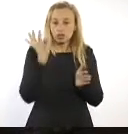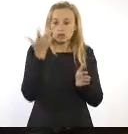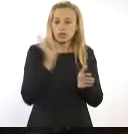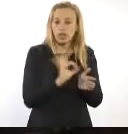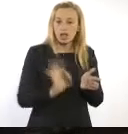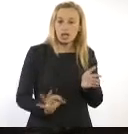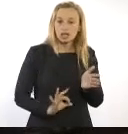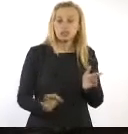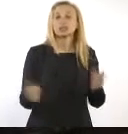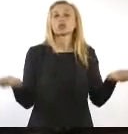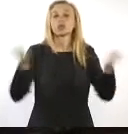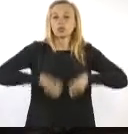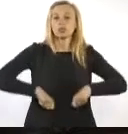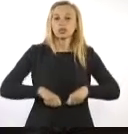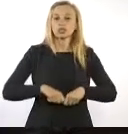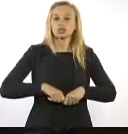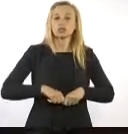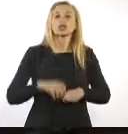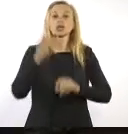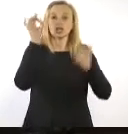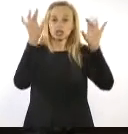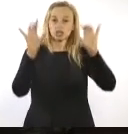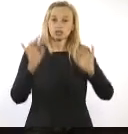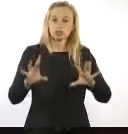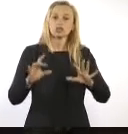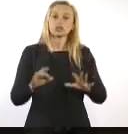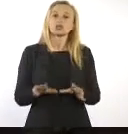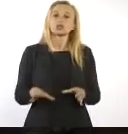da competitividade, em especial, do